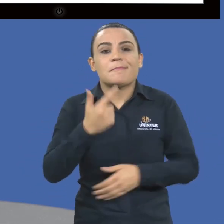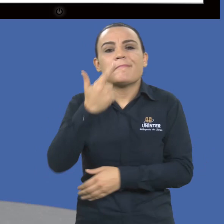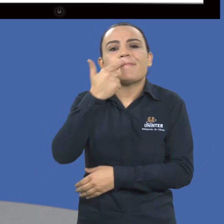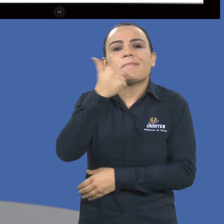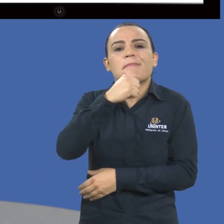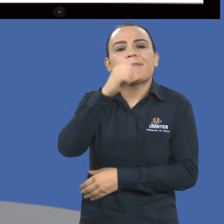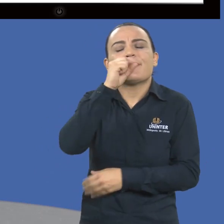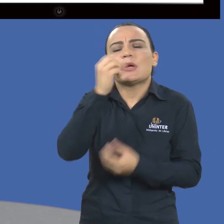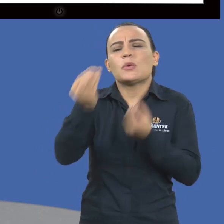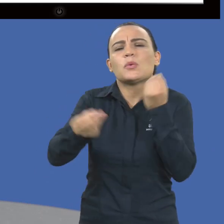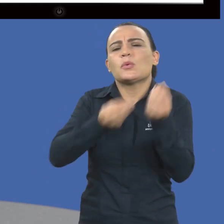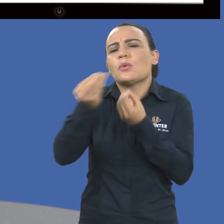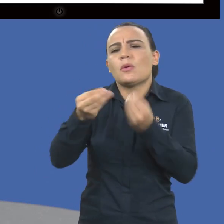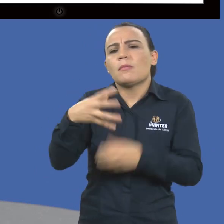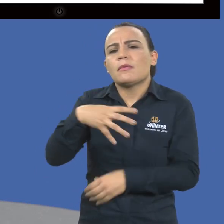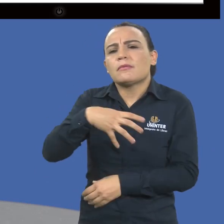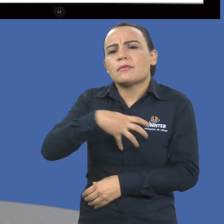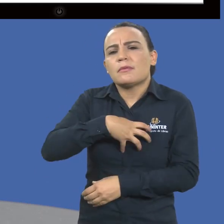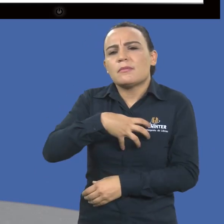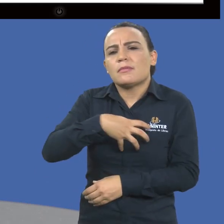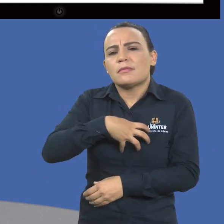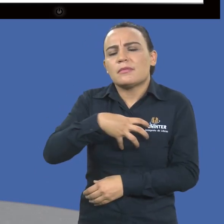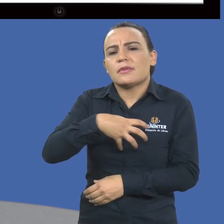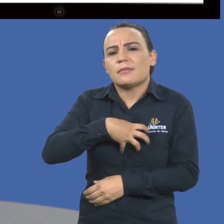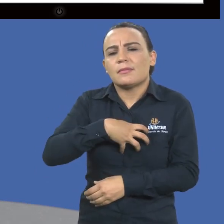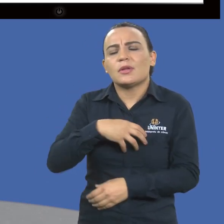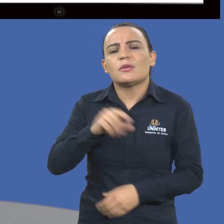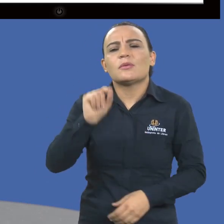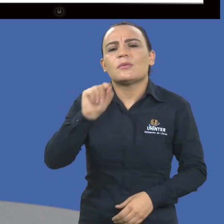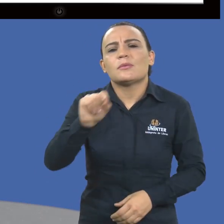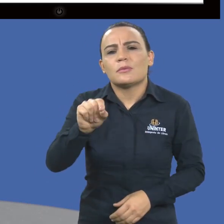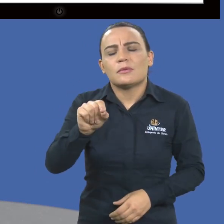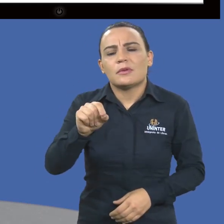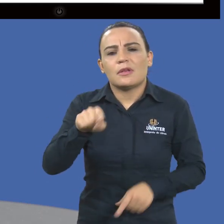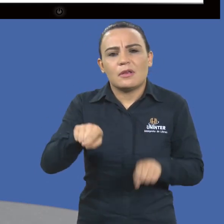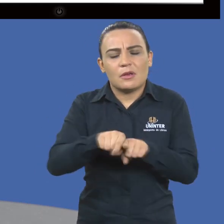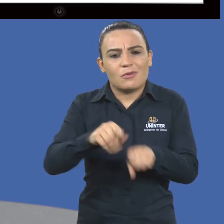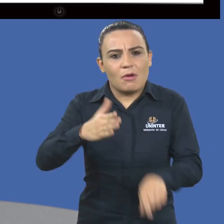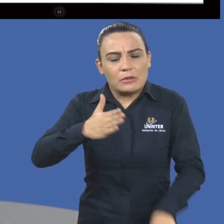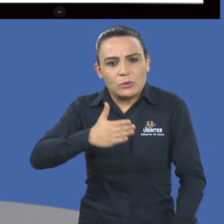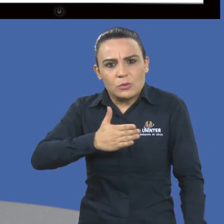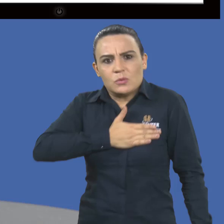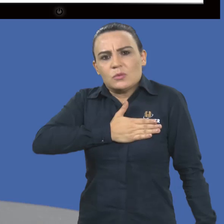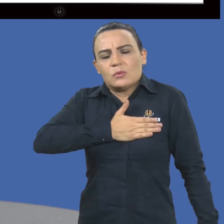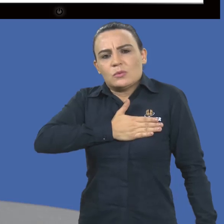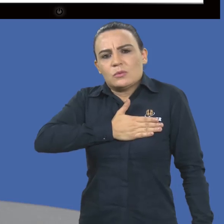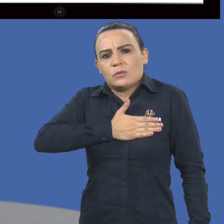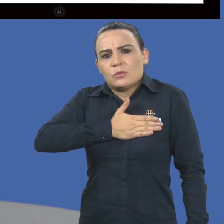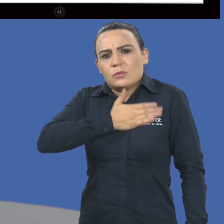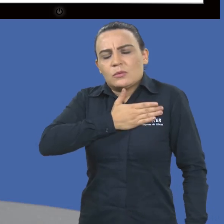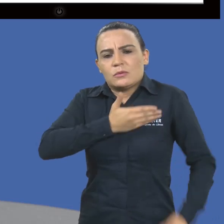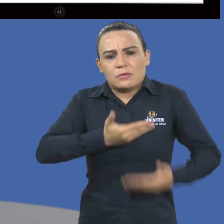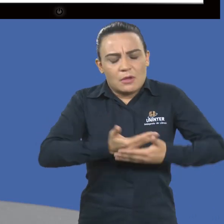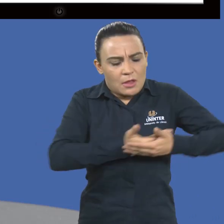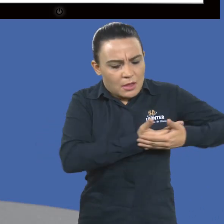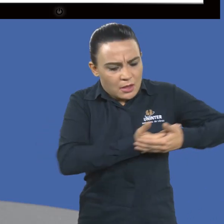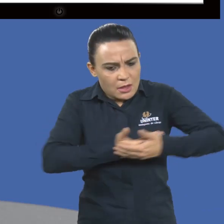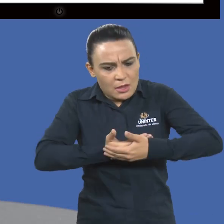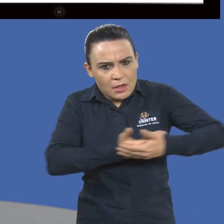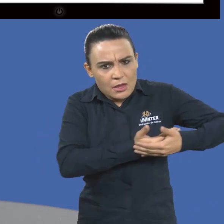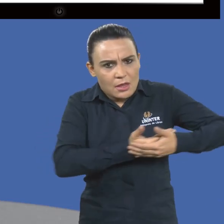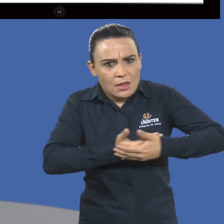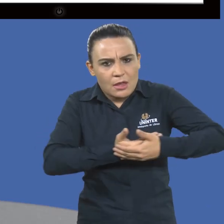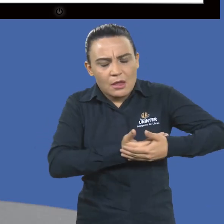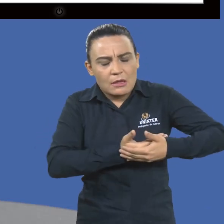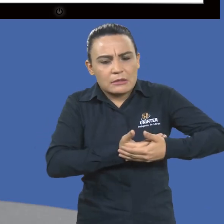Uma reação que acontece com todos os casais é a reação de impacto, de